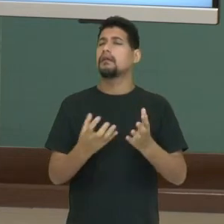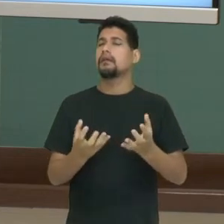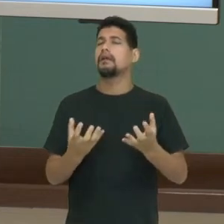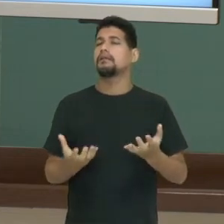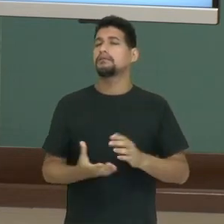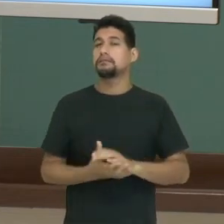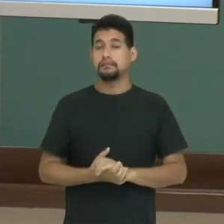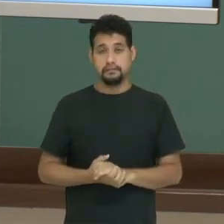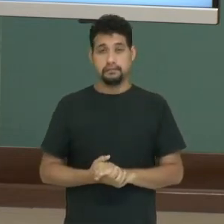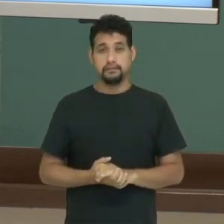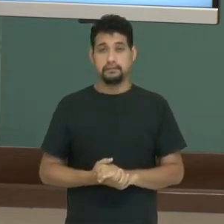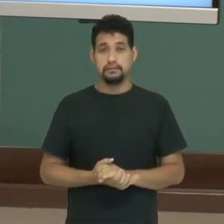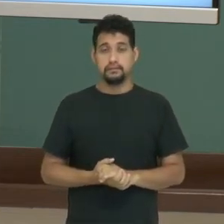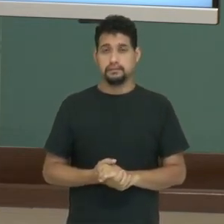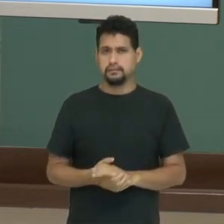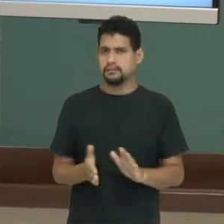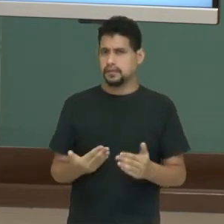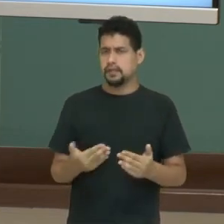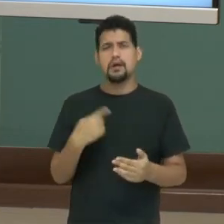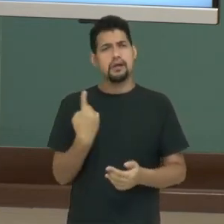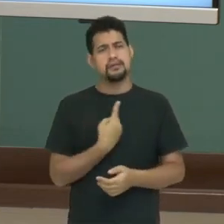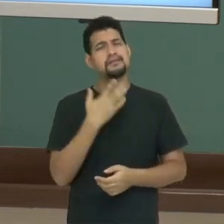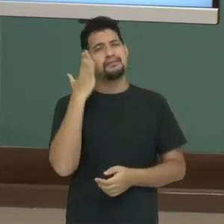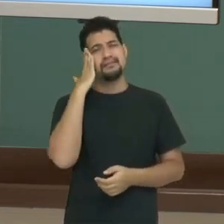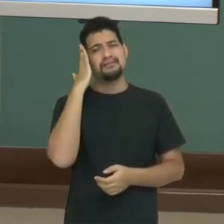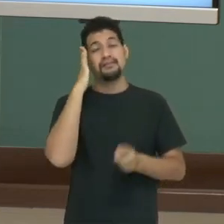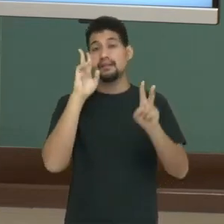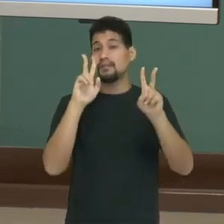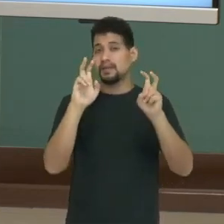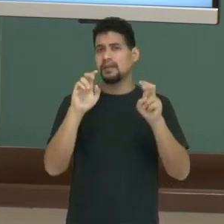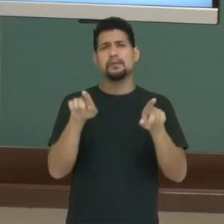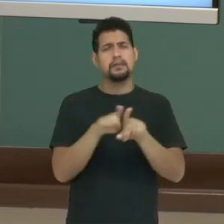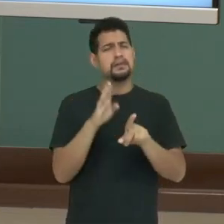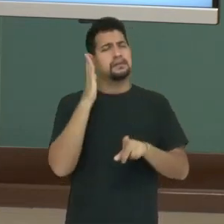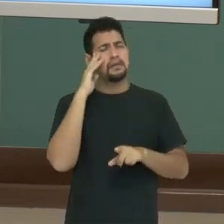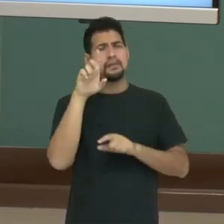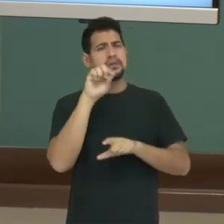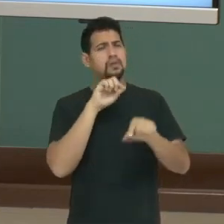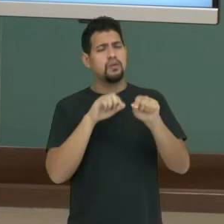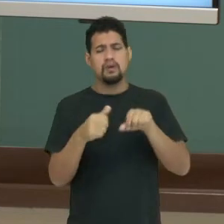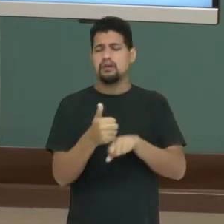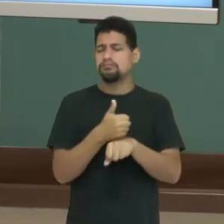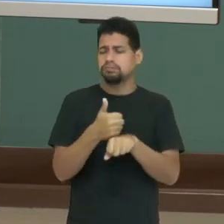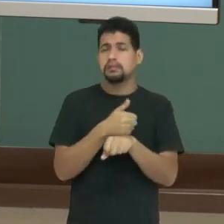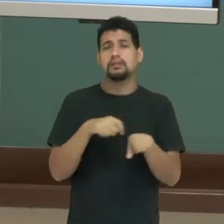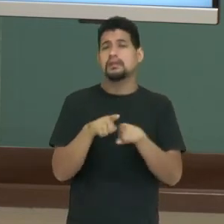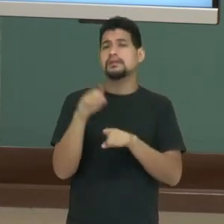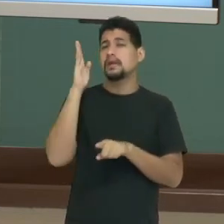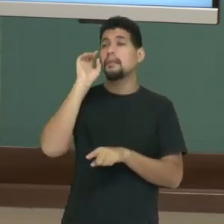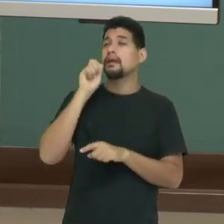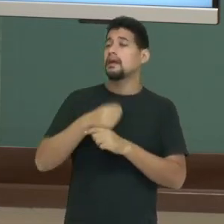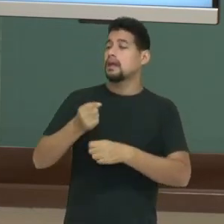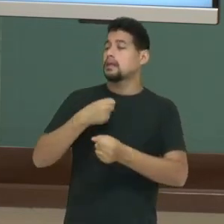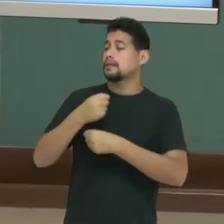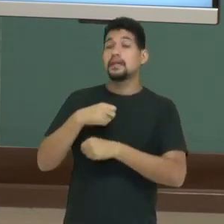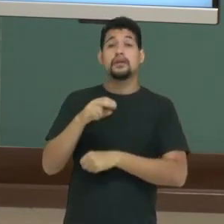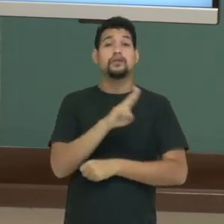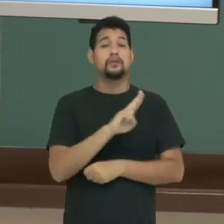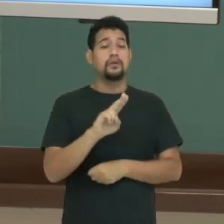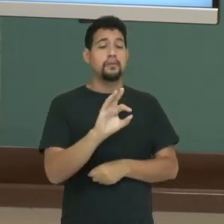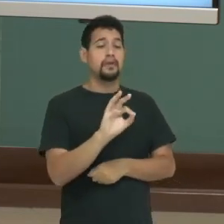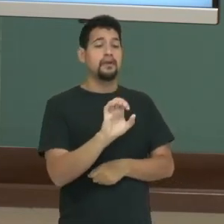pretendida? Então, já sabemos a temática, escolha da profissão, sabemos quem é o entrevistado, Fernando Aguiar,